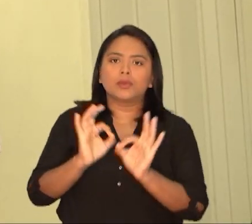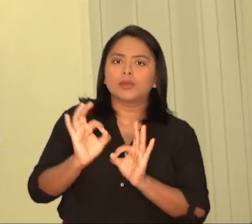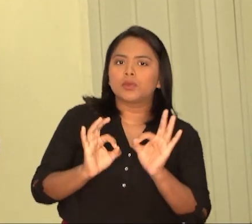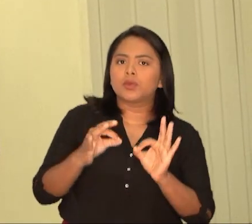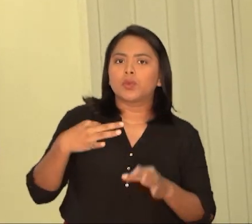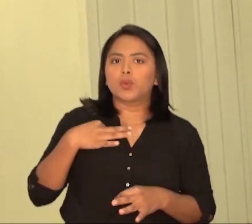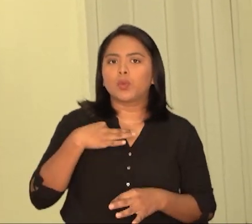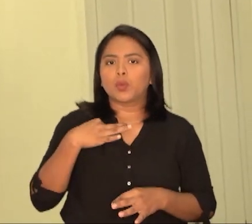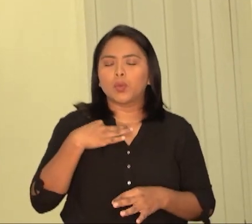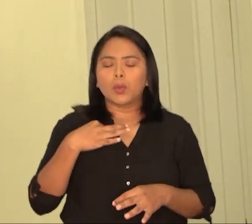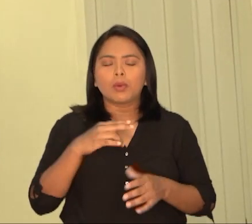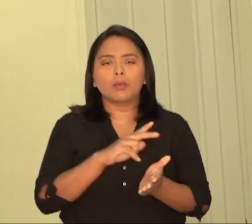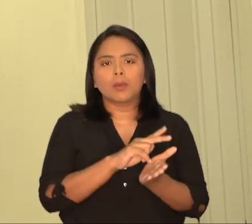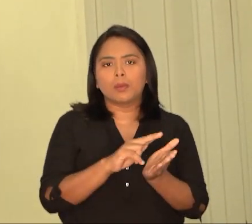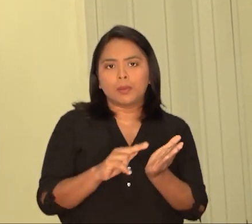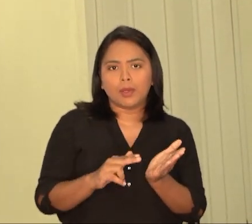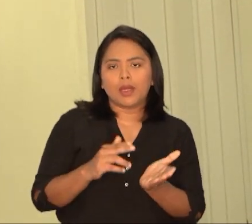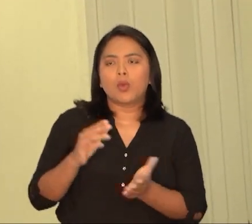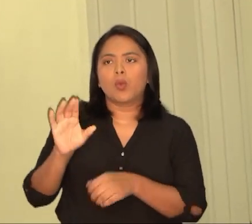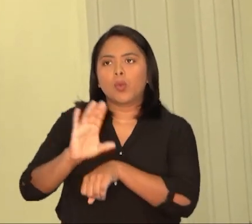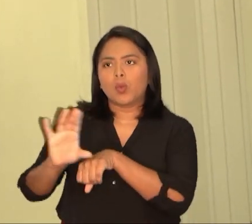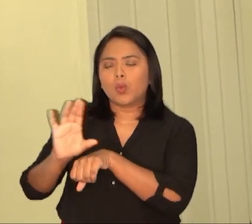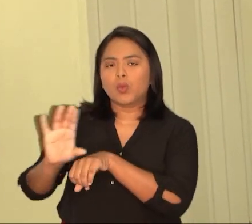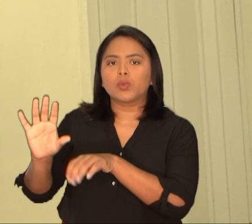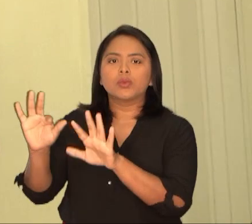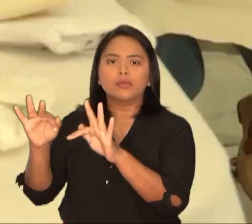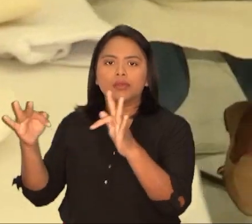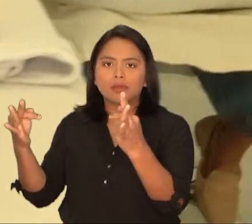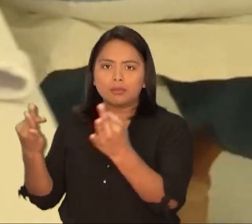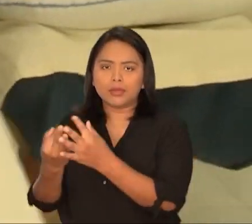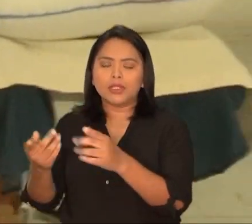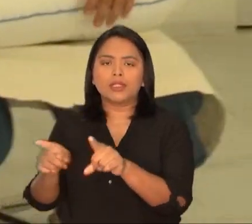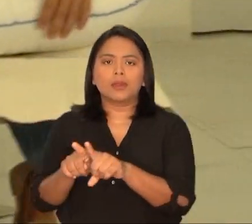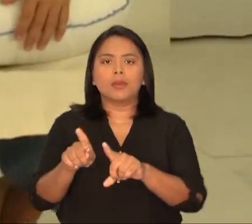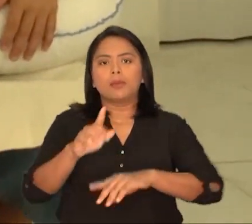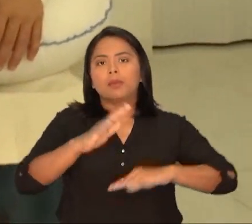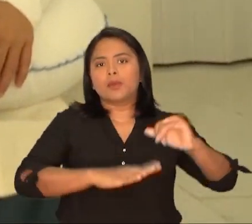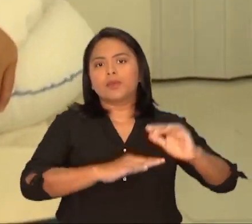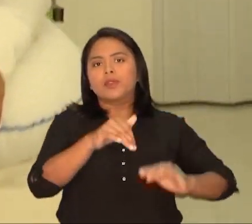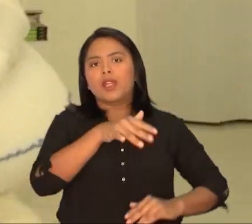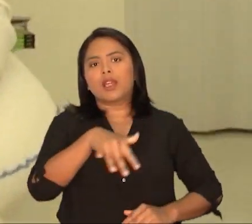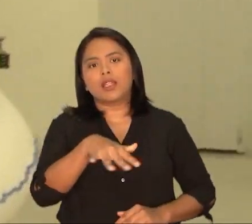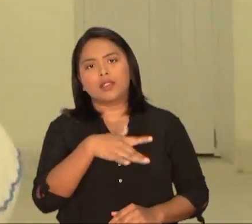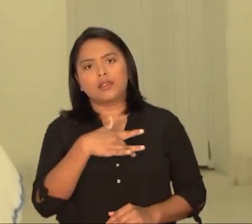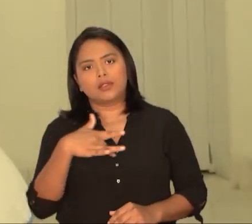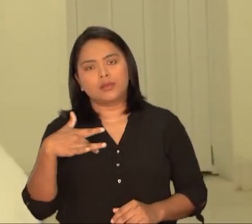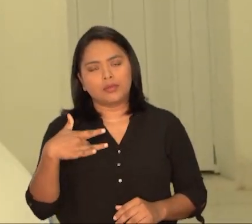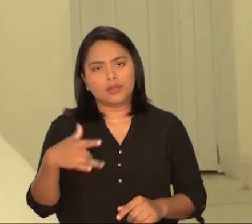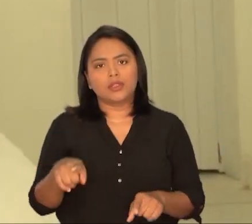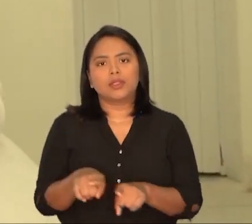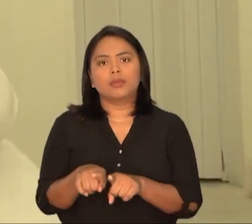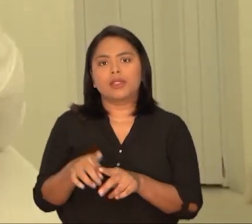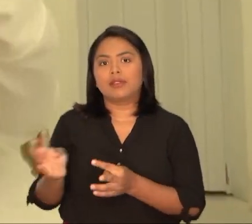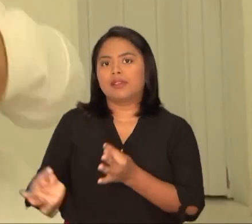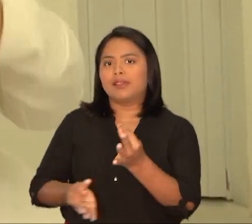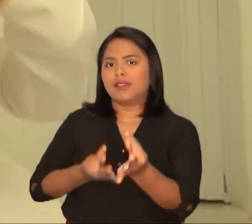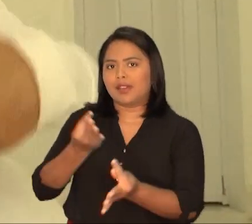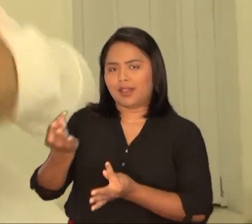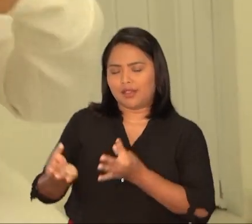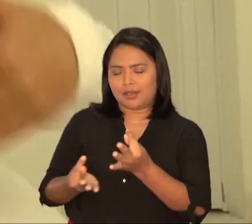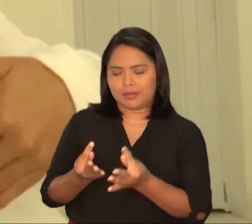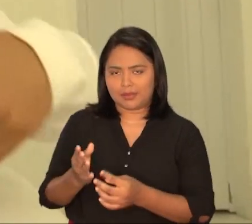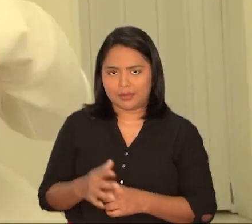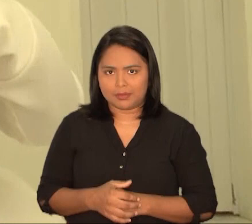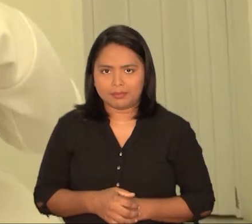para gestante e pais, treinamento para profissionais que atuam na área e tratamento de lesões pós-parto com auxílio da laser terapia.